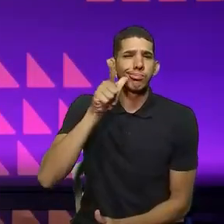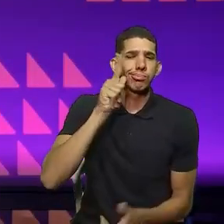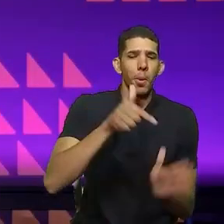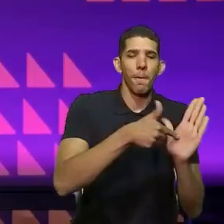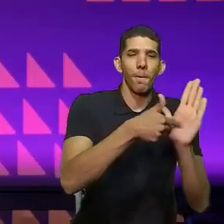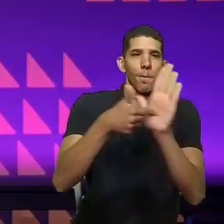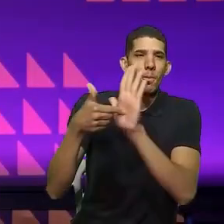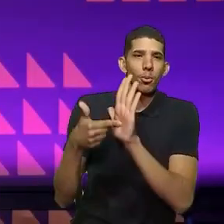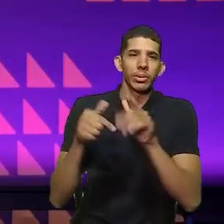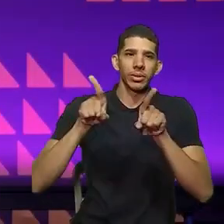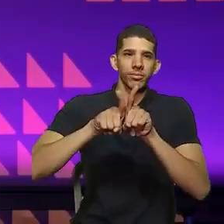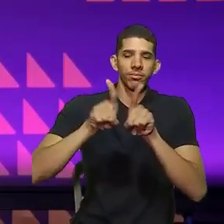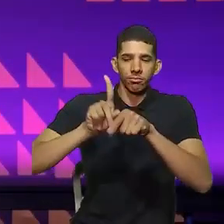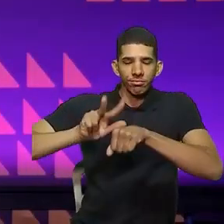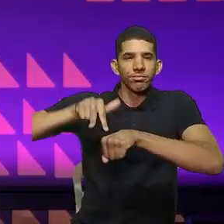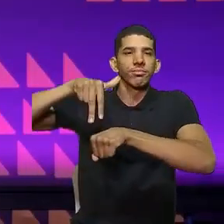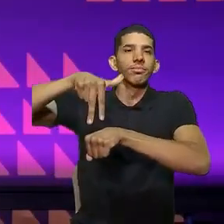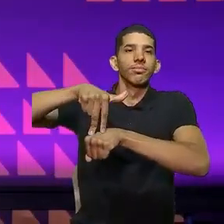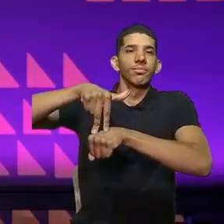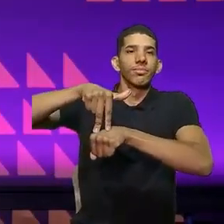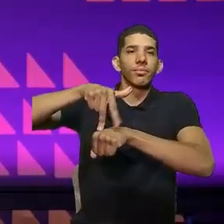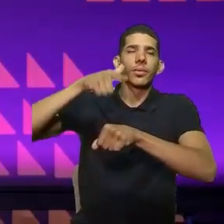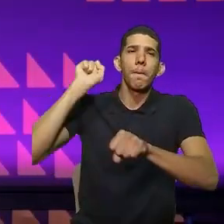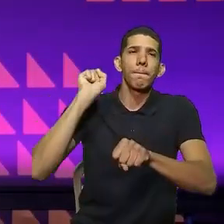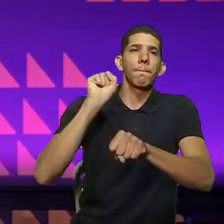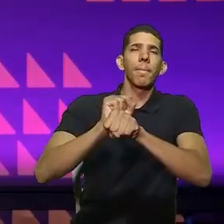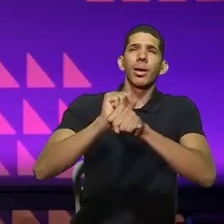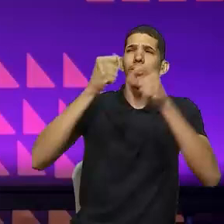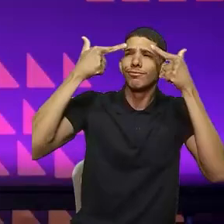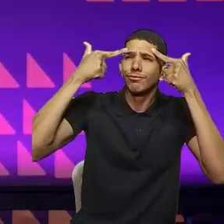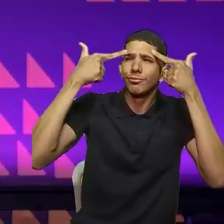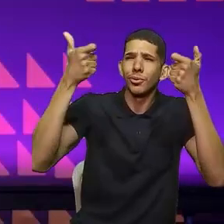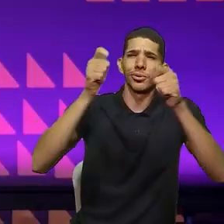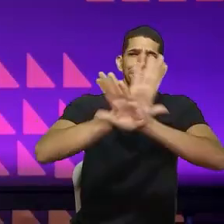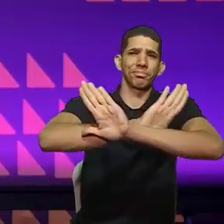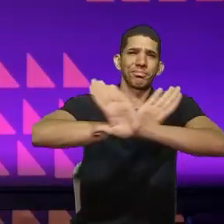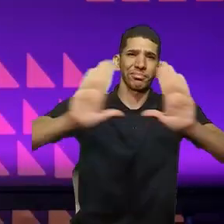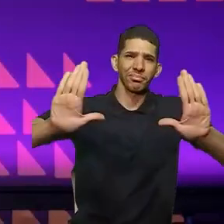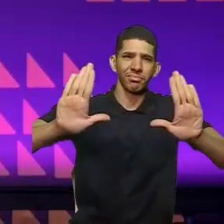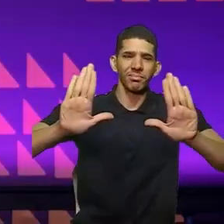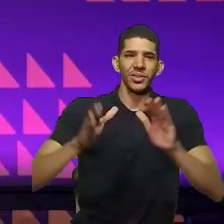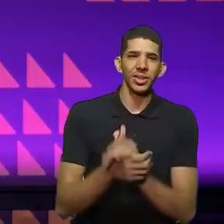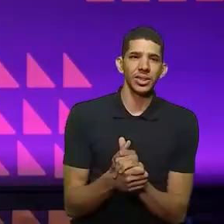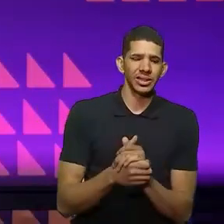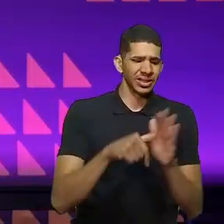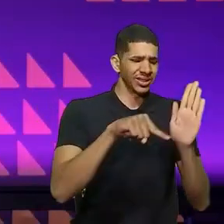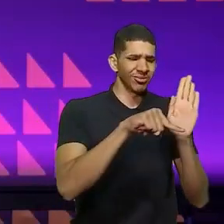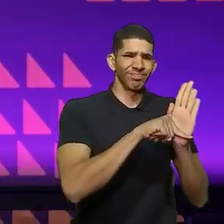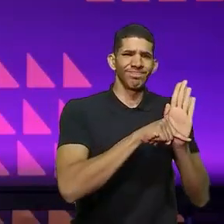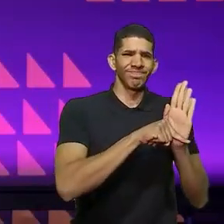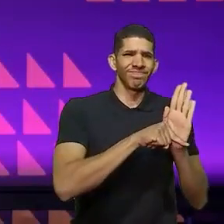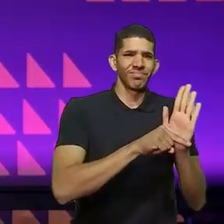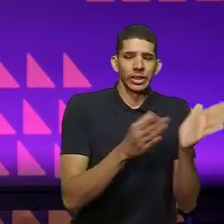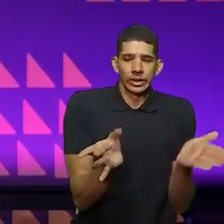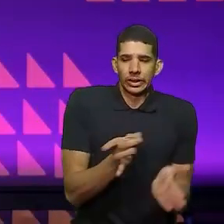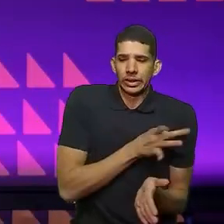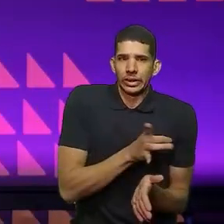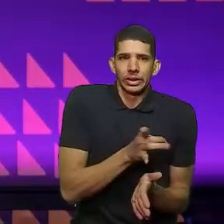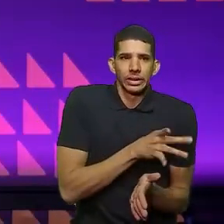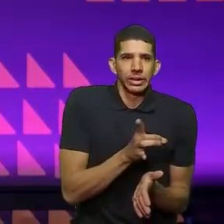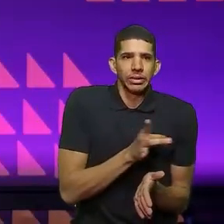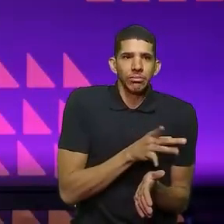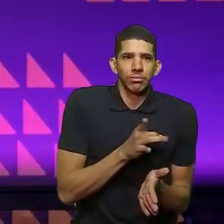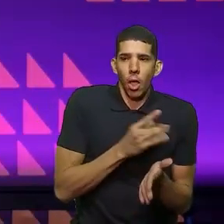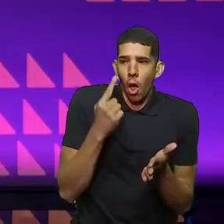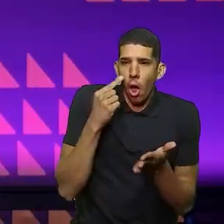de resistir à violência, à barbárie, ao medo. Essa mesa é um momento de celebração, de celebrar